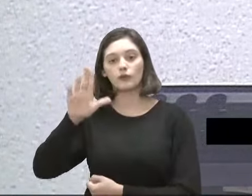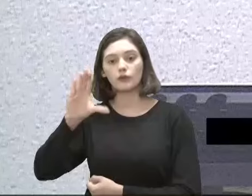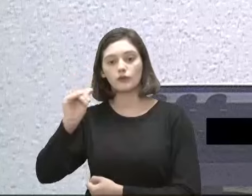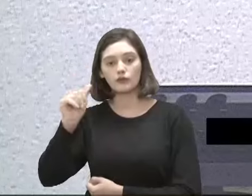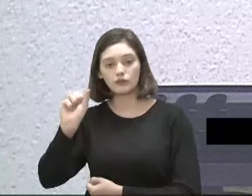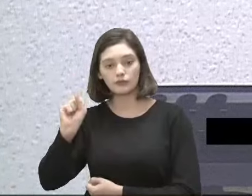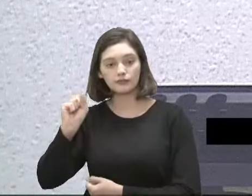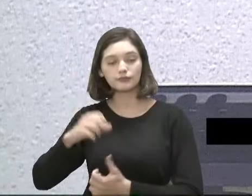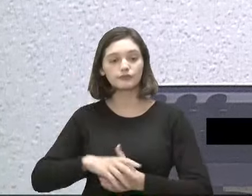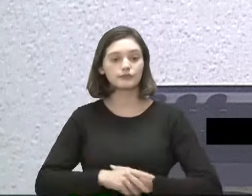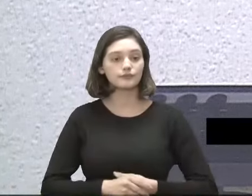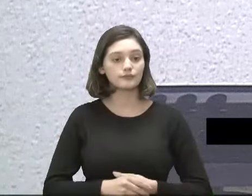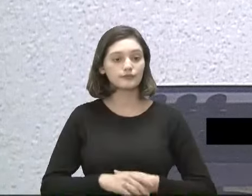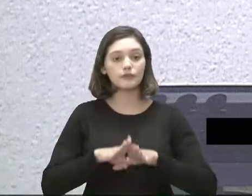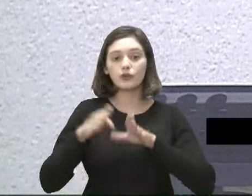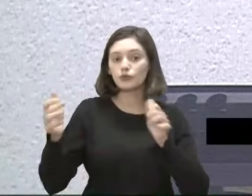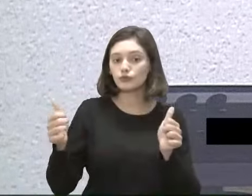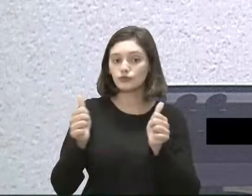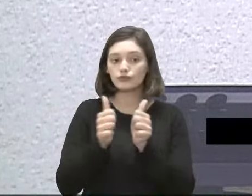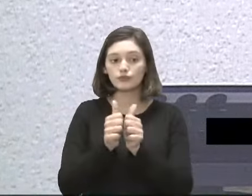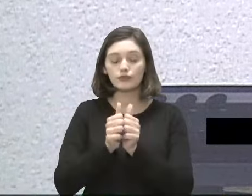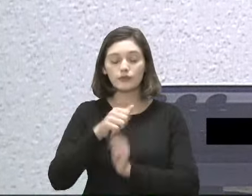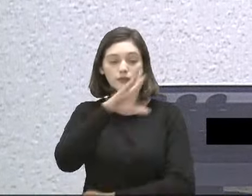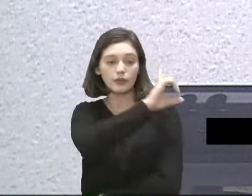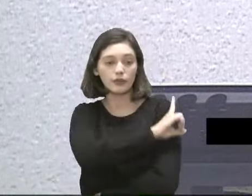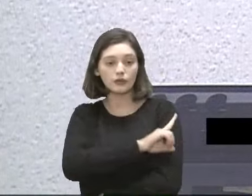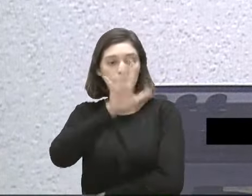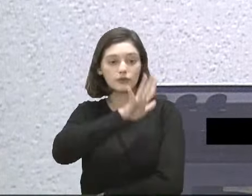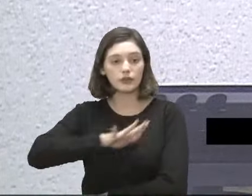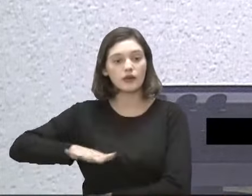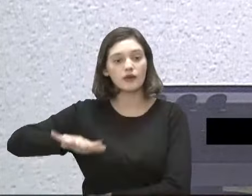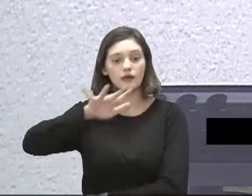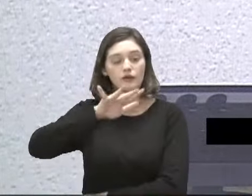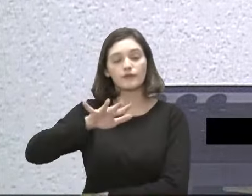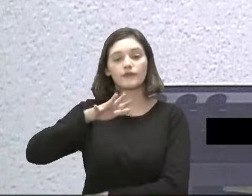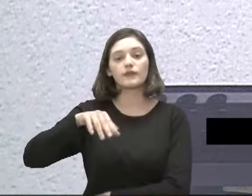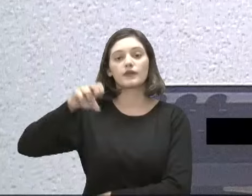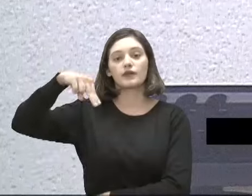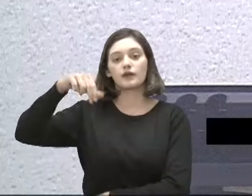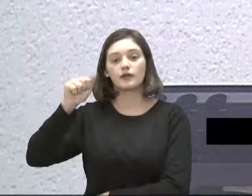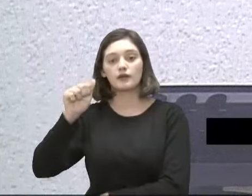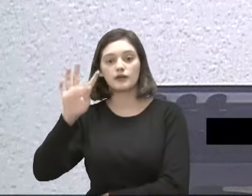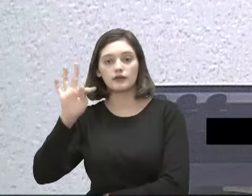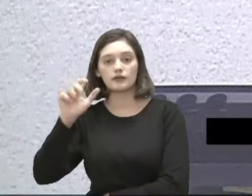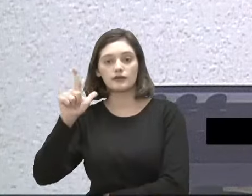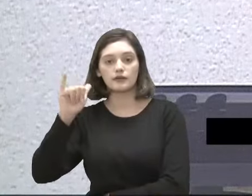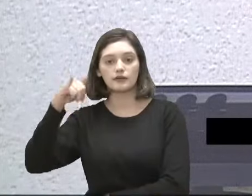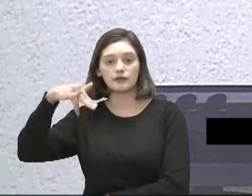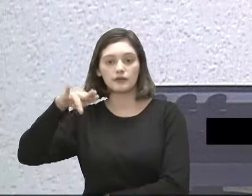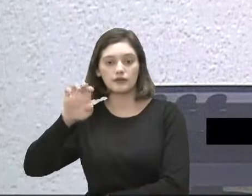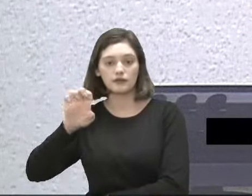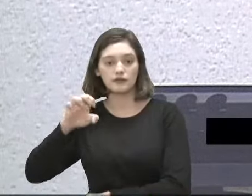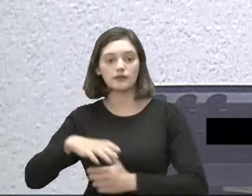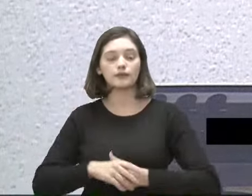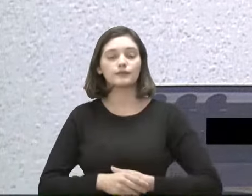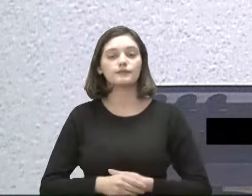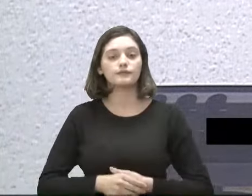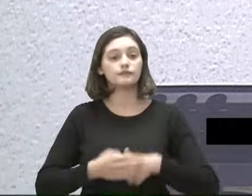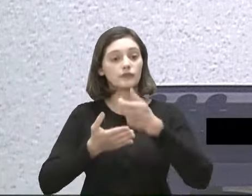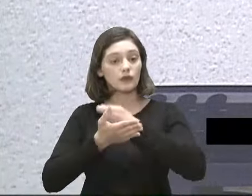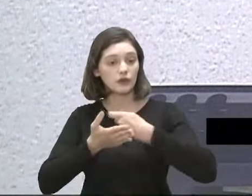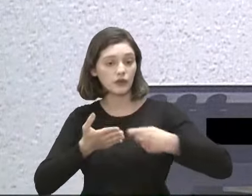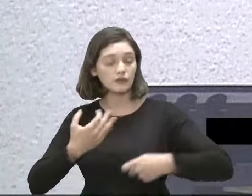Ferreira Costa, acompanhado pela diretora-geral do Instituto, senhora Nataline Colosimo. Registramos